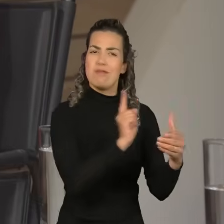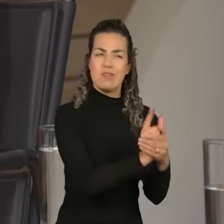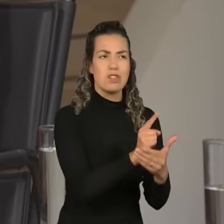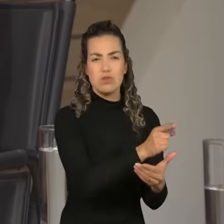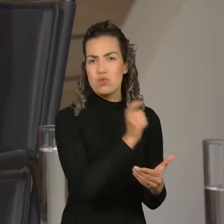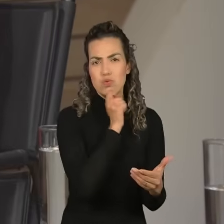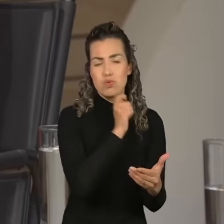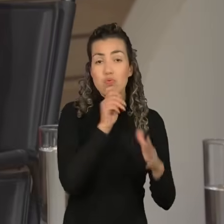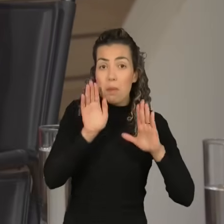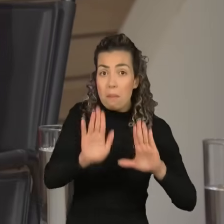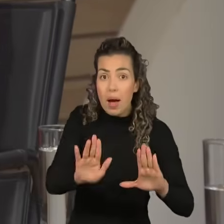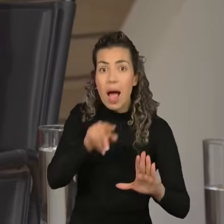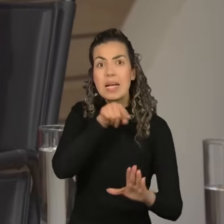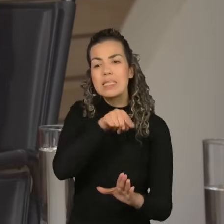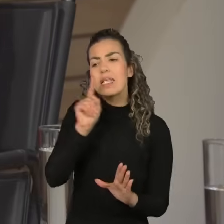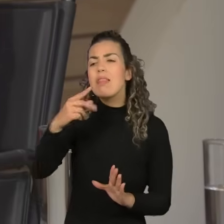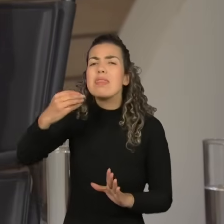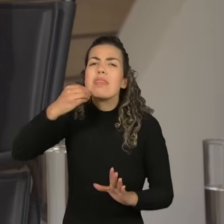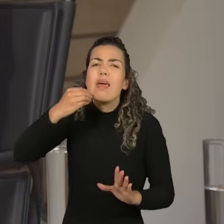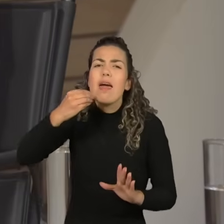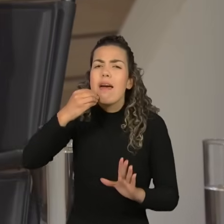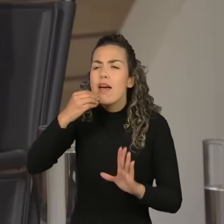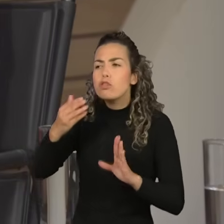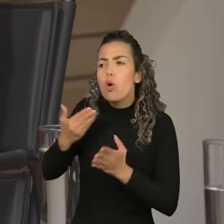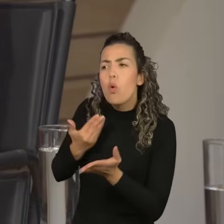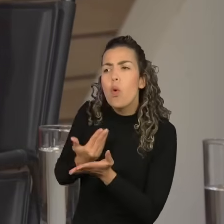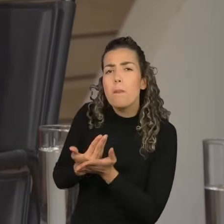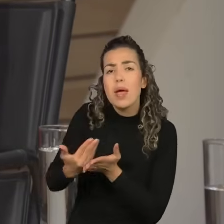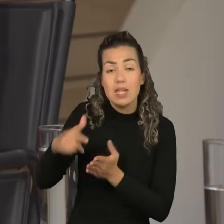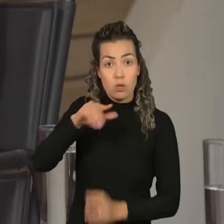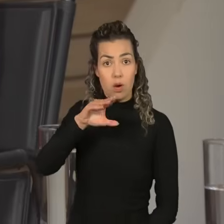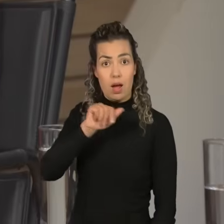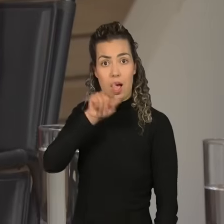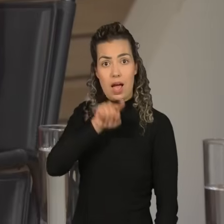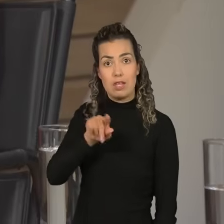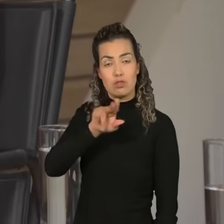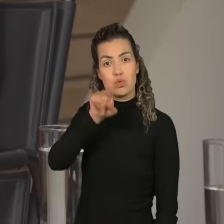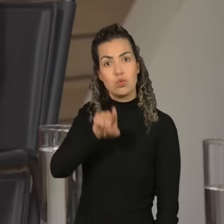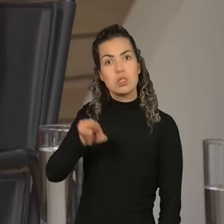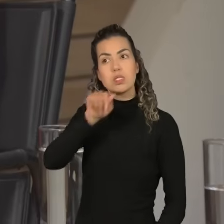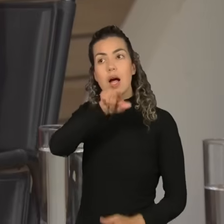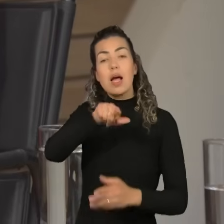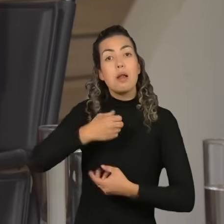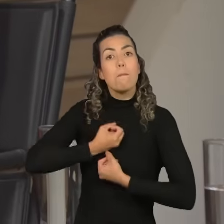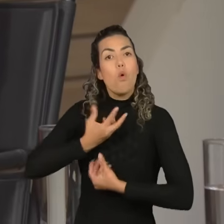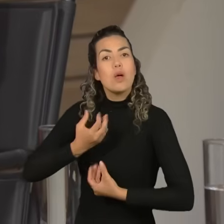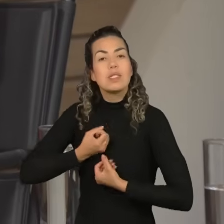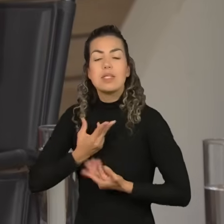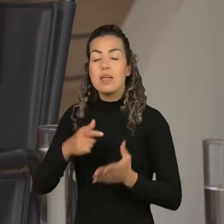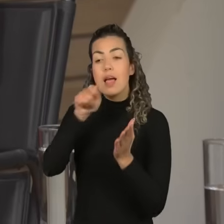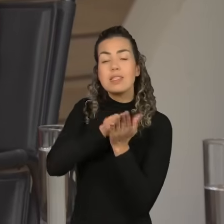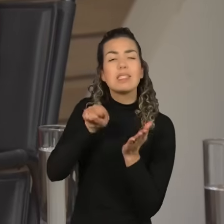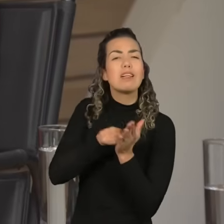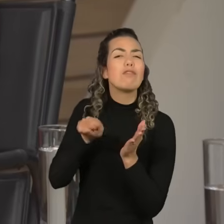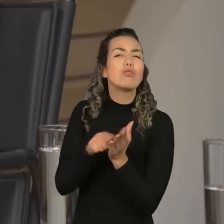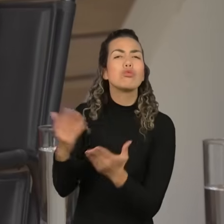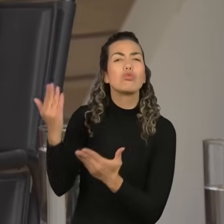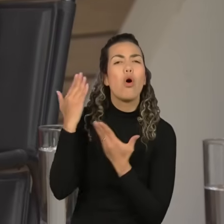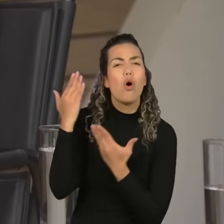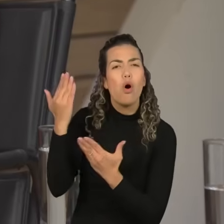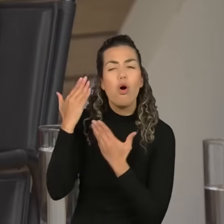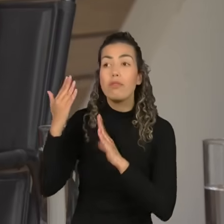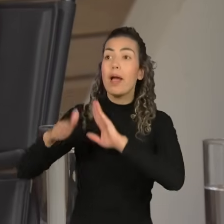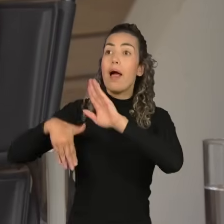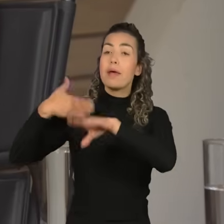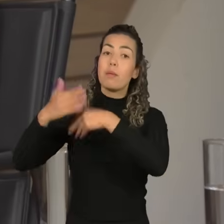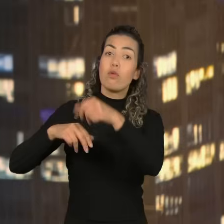de experimentação de linguagem. Assim, o Cazuza, ele começa a escrever poesia muito cedo, depois ele vai para a fotografia, faz curso de